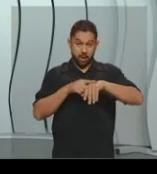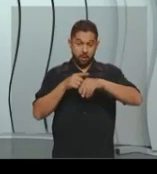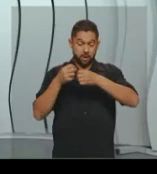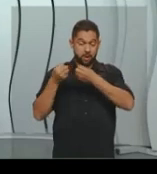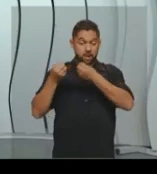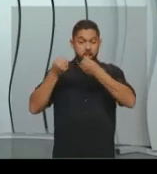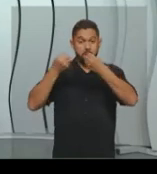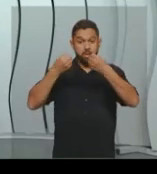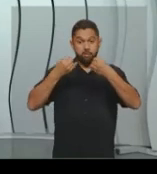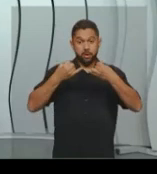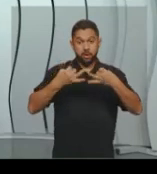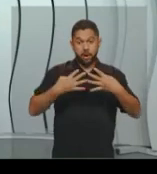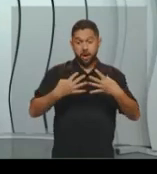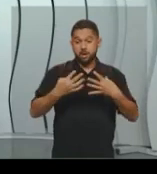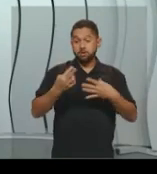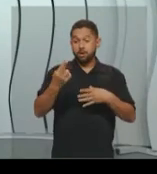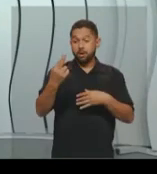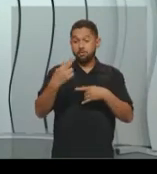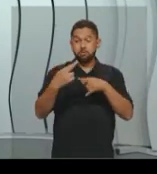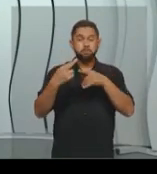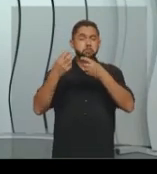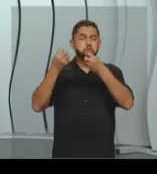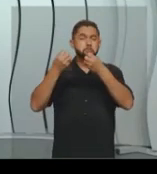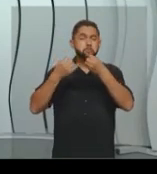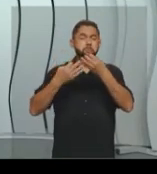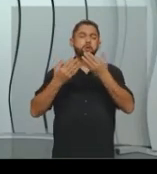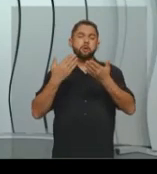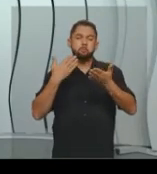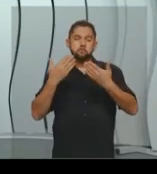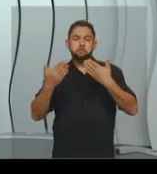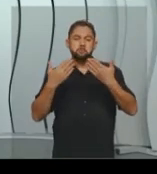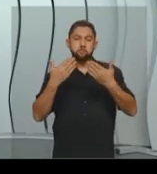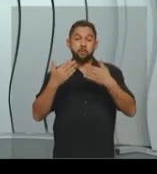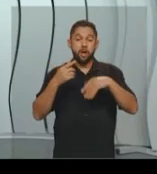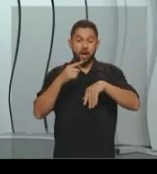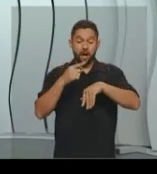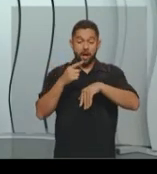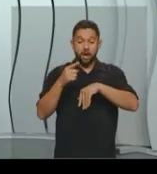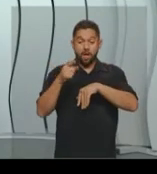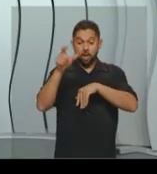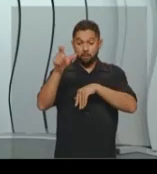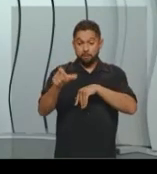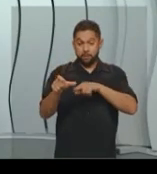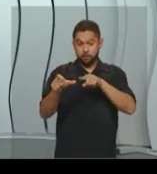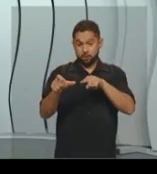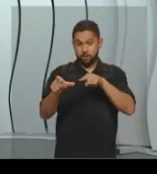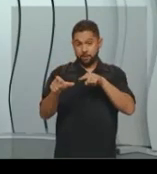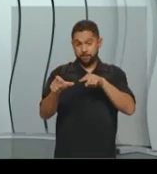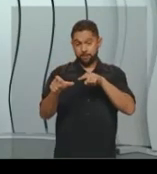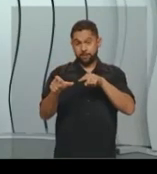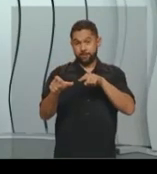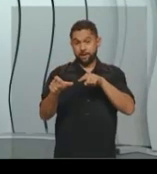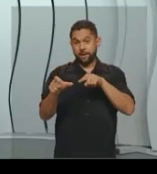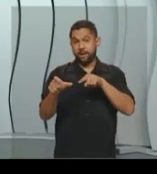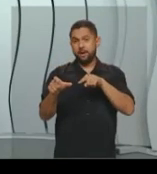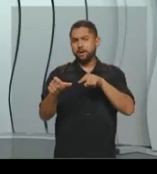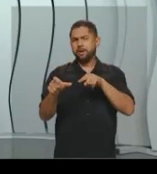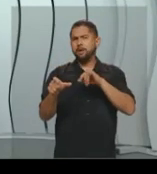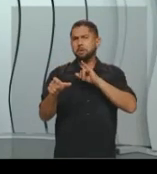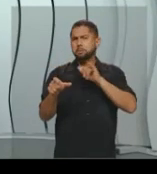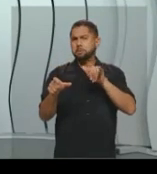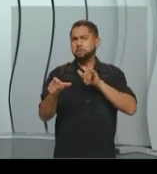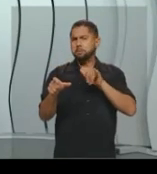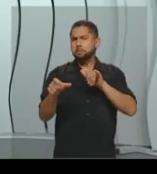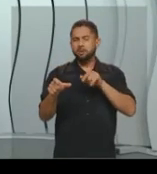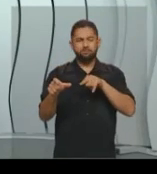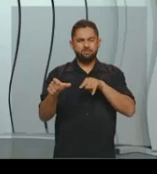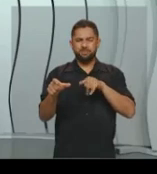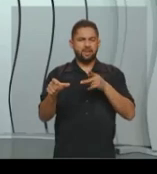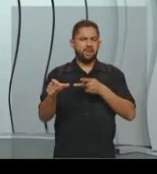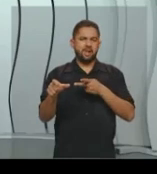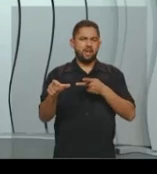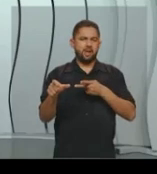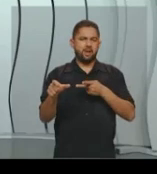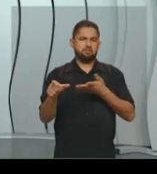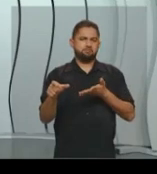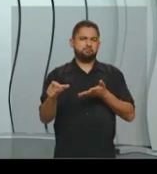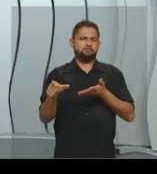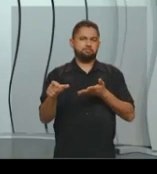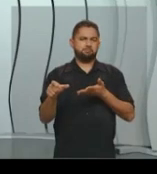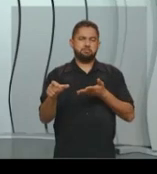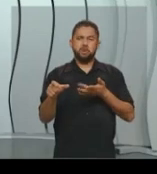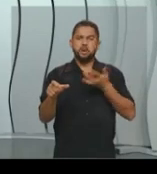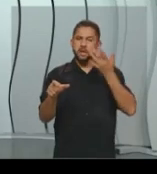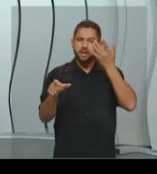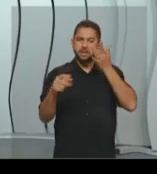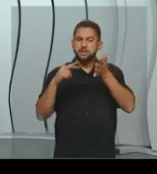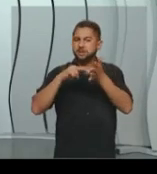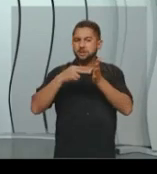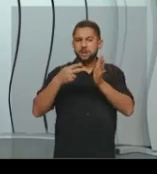interlocutor reconhecesse que aquilo que ele achava que sabia, ele não sabia de fato. Daí a frase famosa de